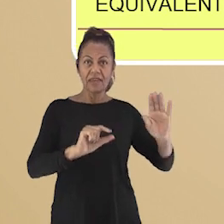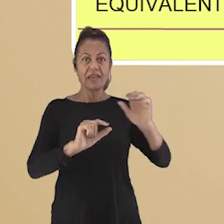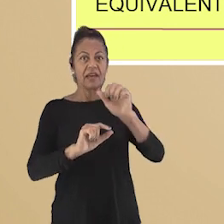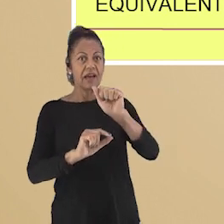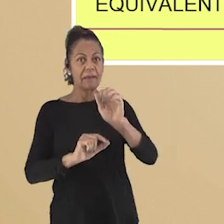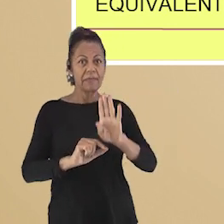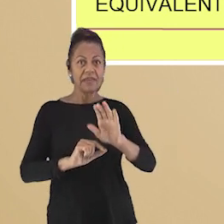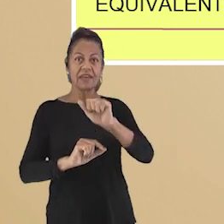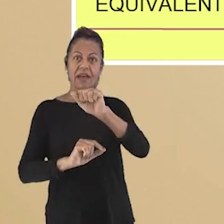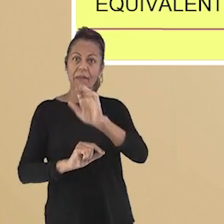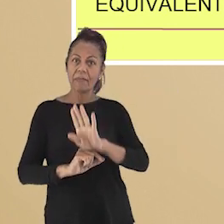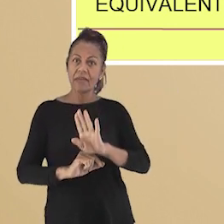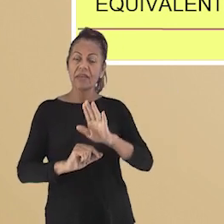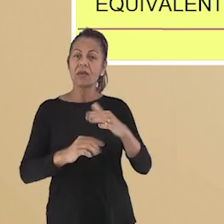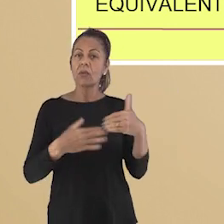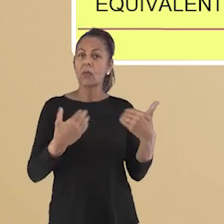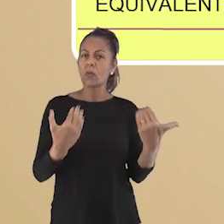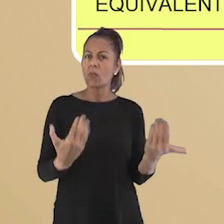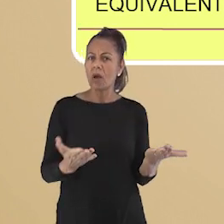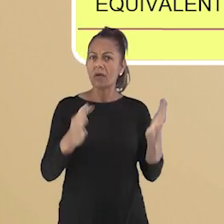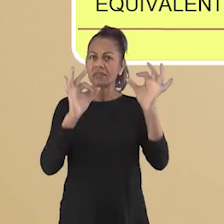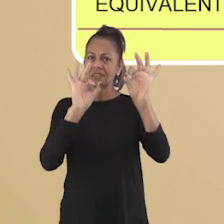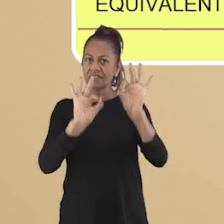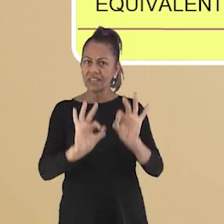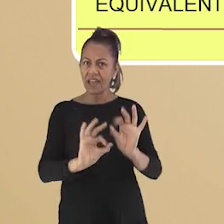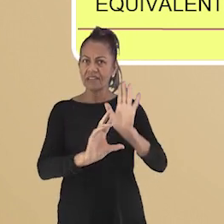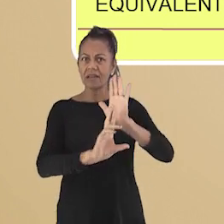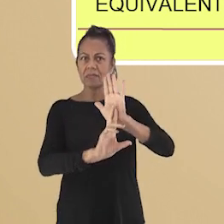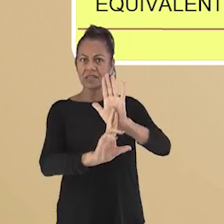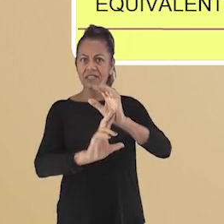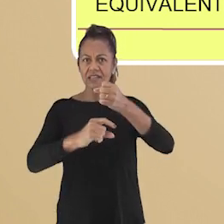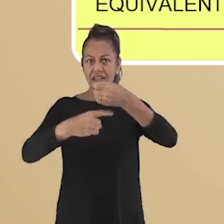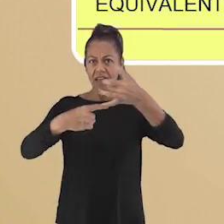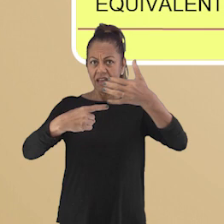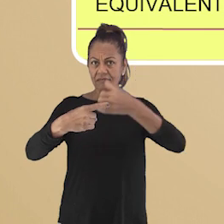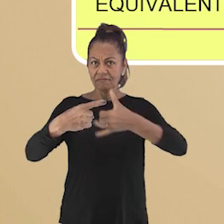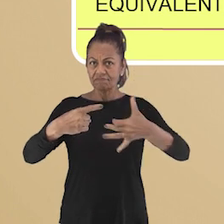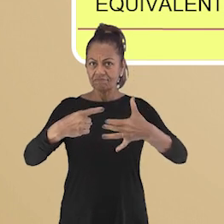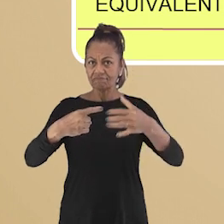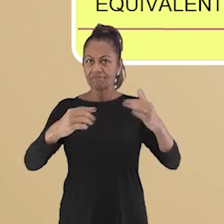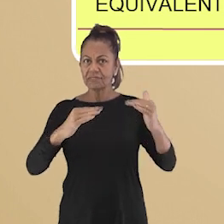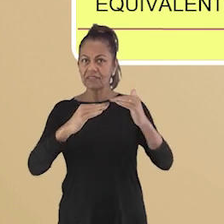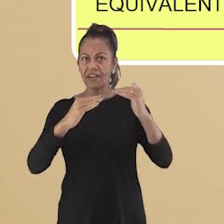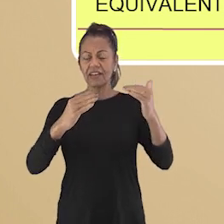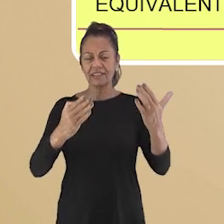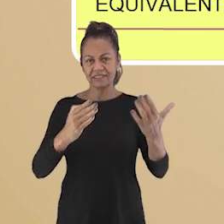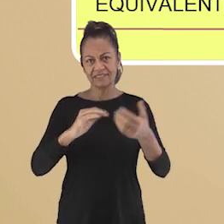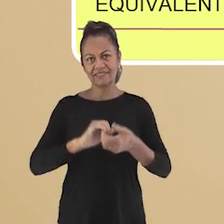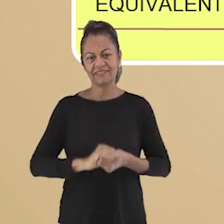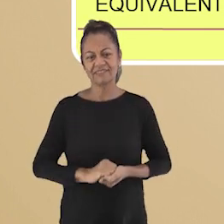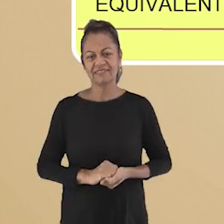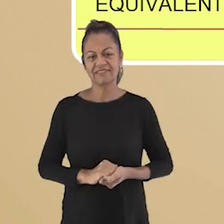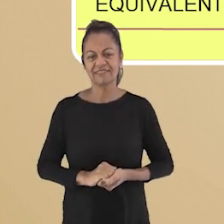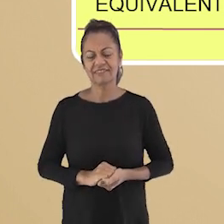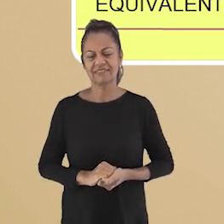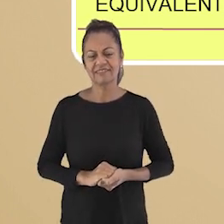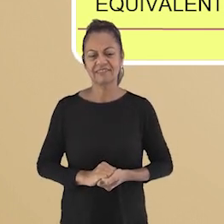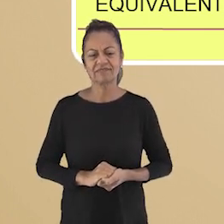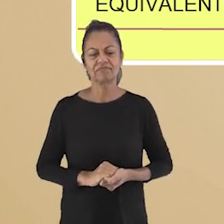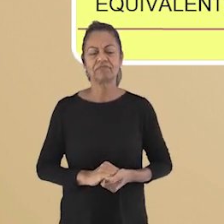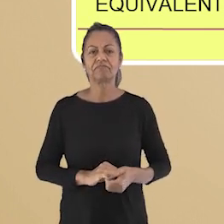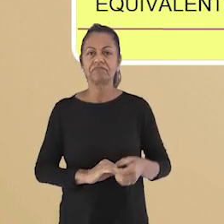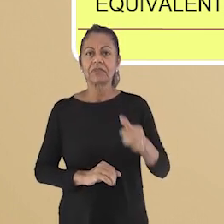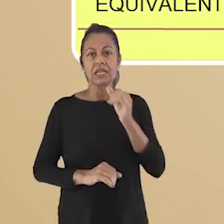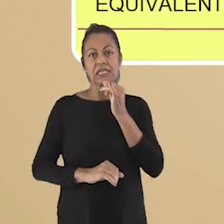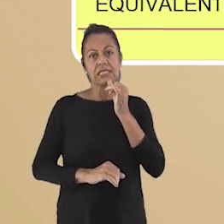desenho representa uma fração equivalente de cada um dos exemplos, 1, 2 e 3. No exemplo